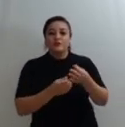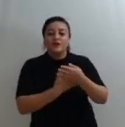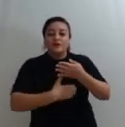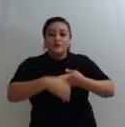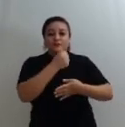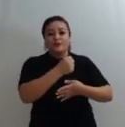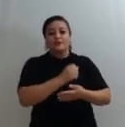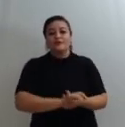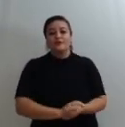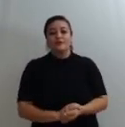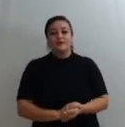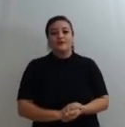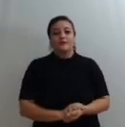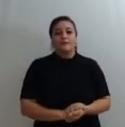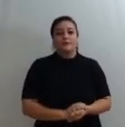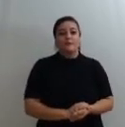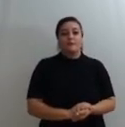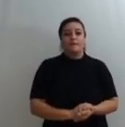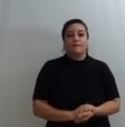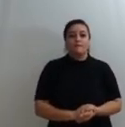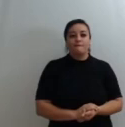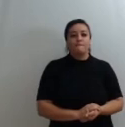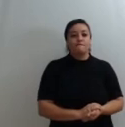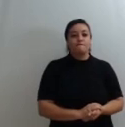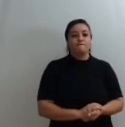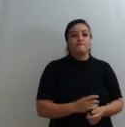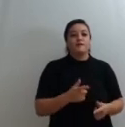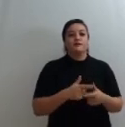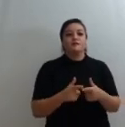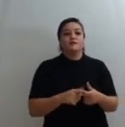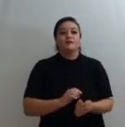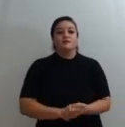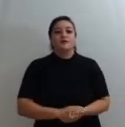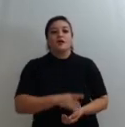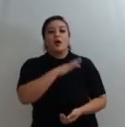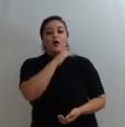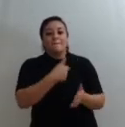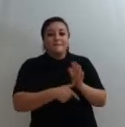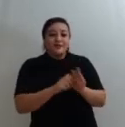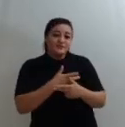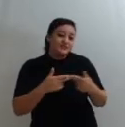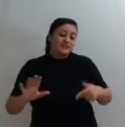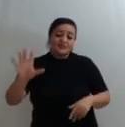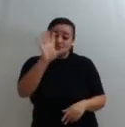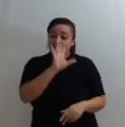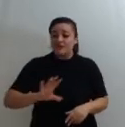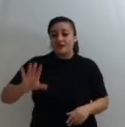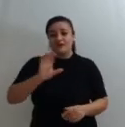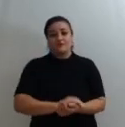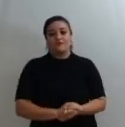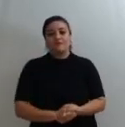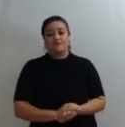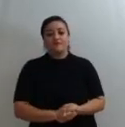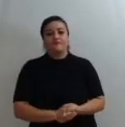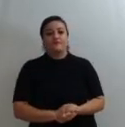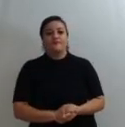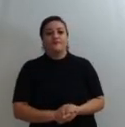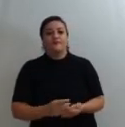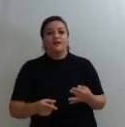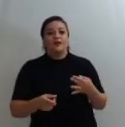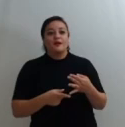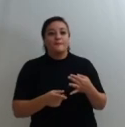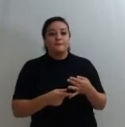é a mesma situação, ministro Neves? Não, aqui é maus antecedentes em geral. O primeiro era atos